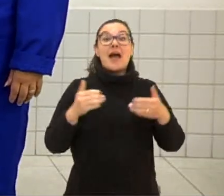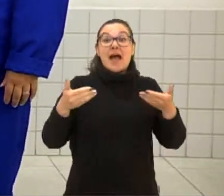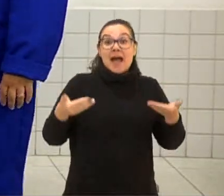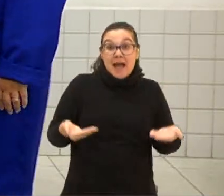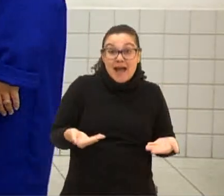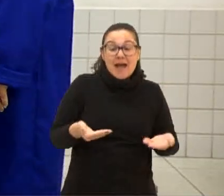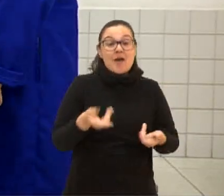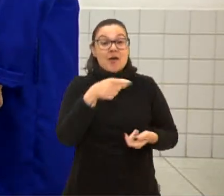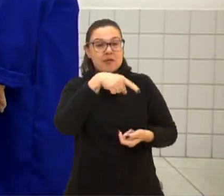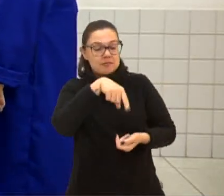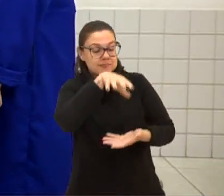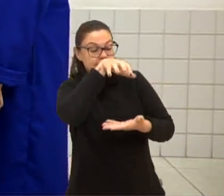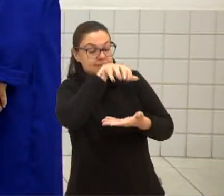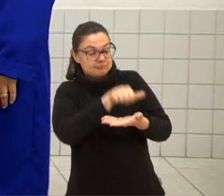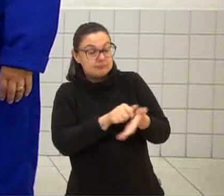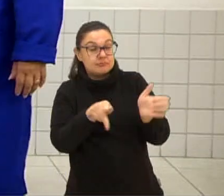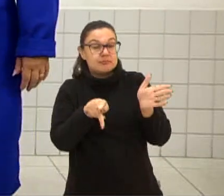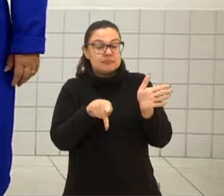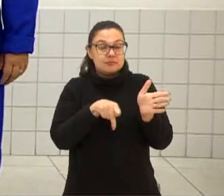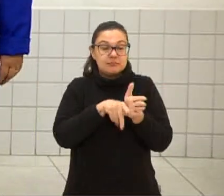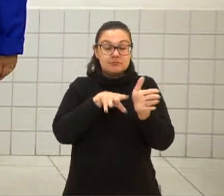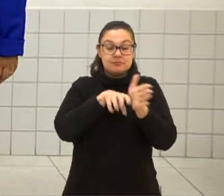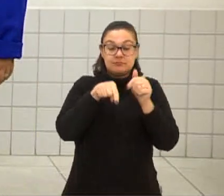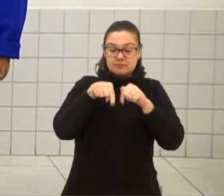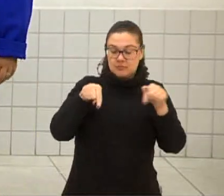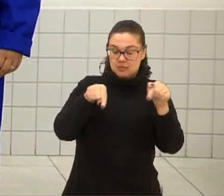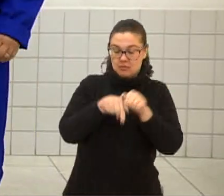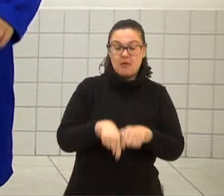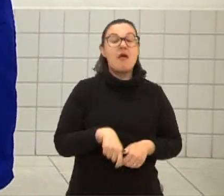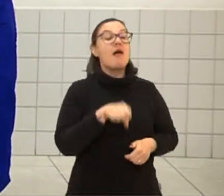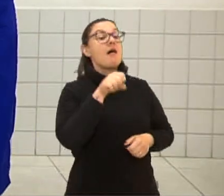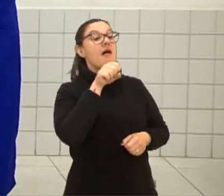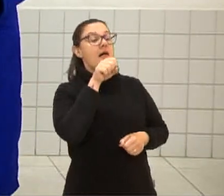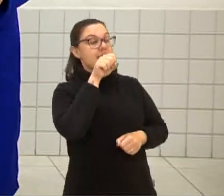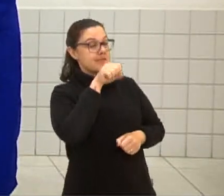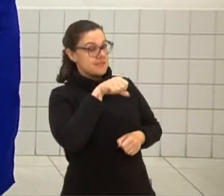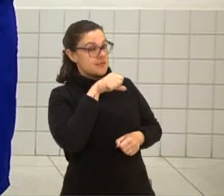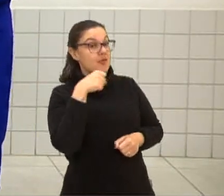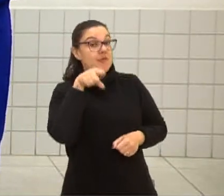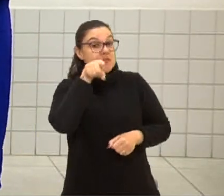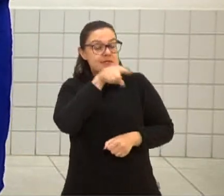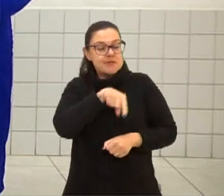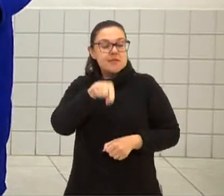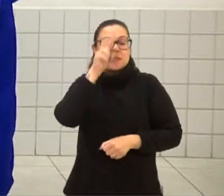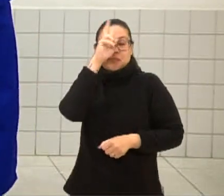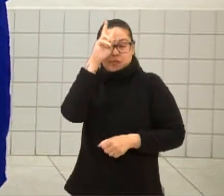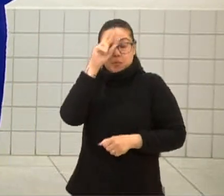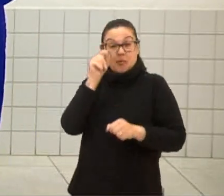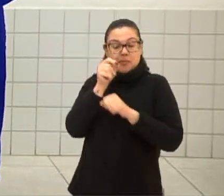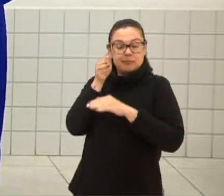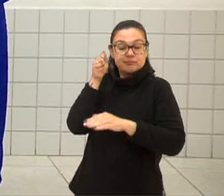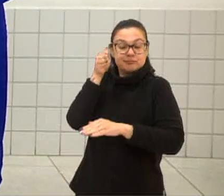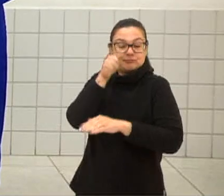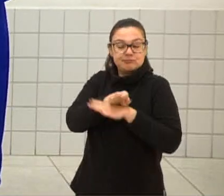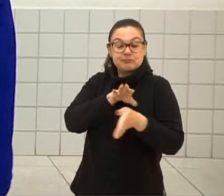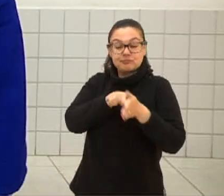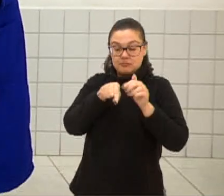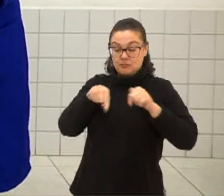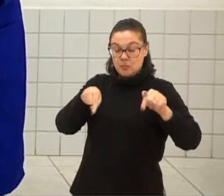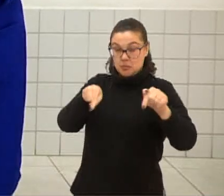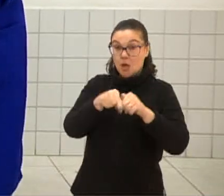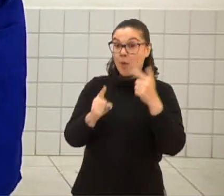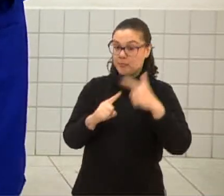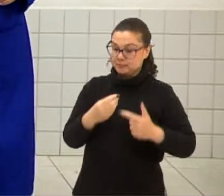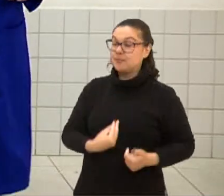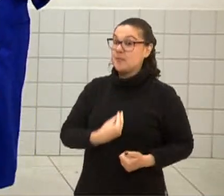Pessoal, não esqueça dos registros de classe. Ah, sim, muito bem. Lembrando de acessar o Classroom, confirmar a sua presença, porque